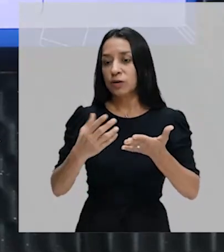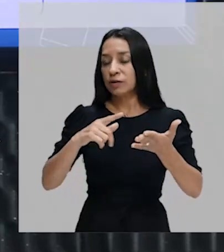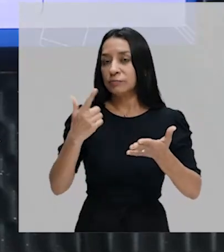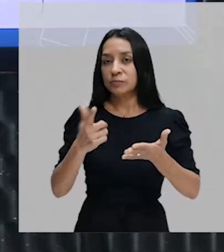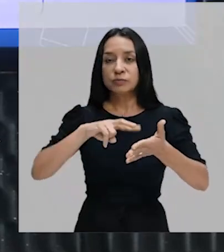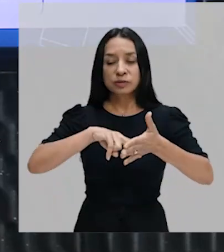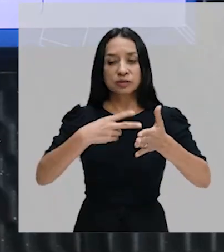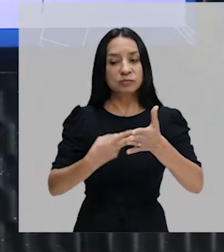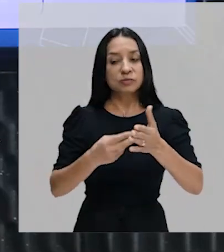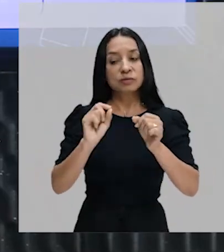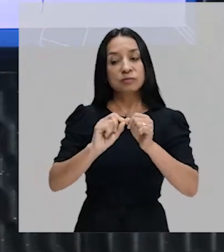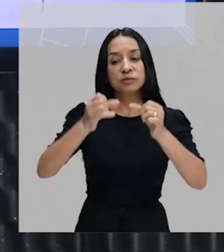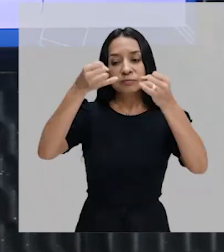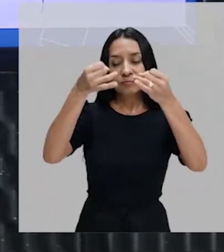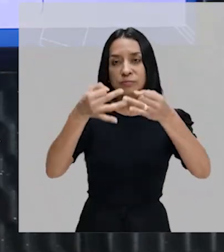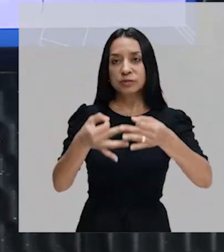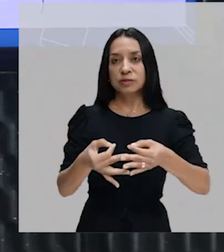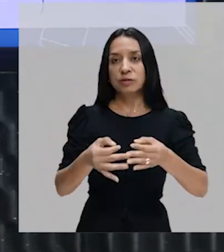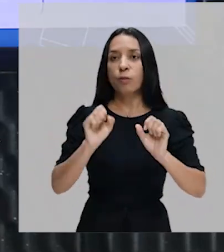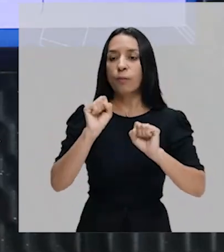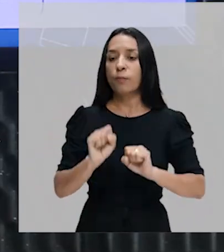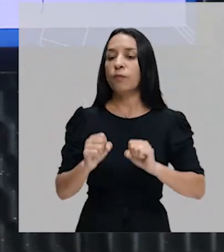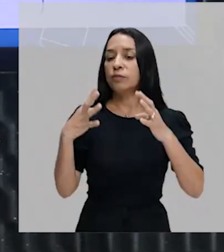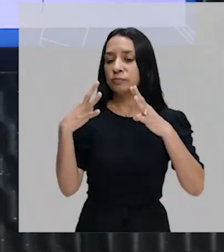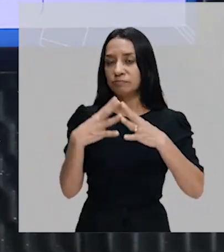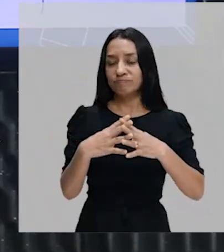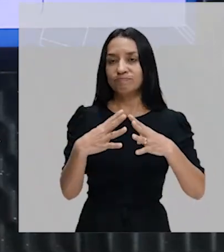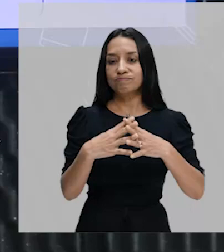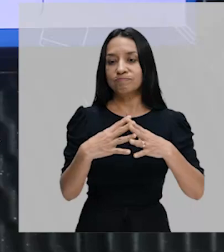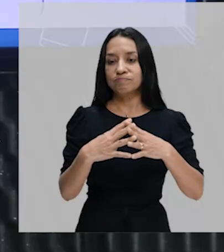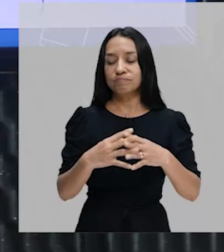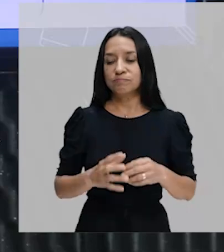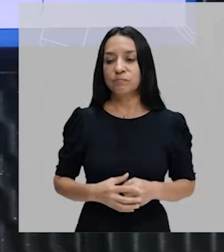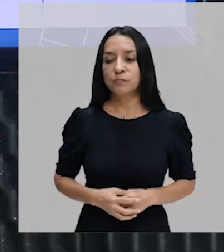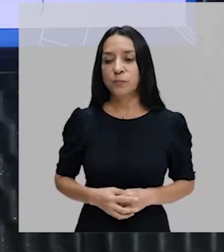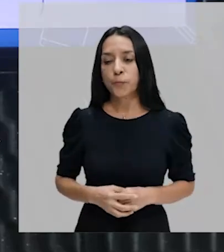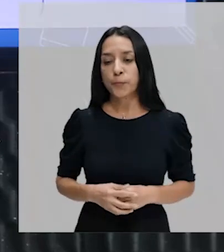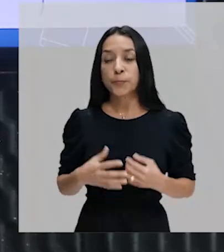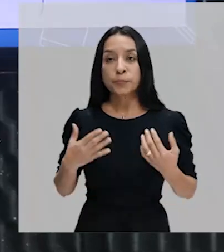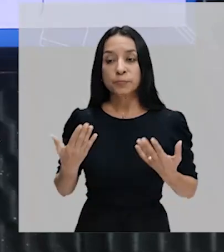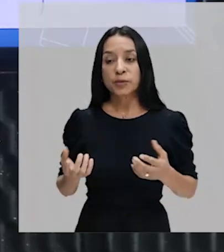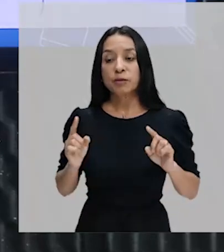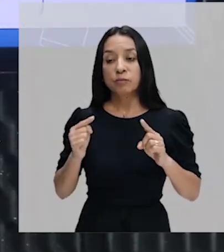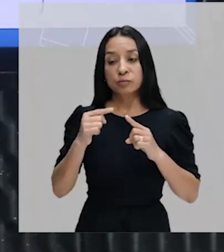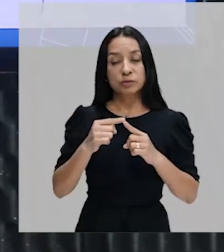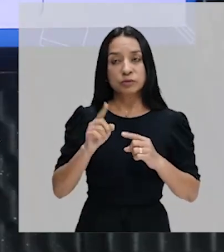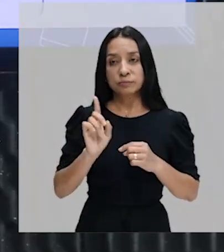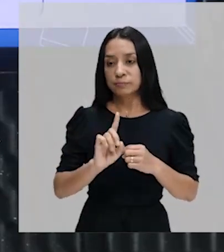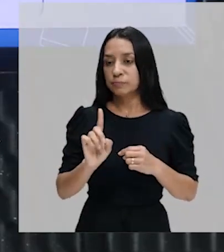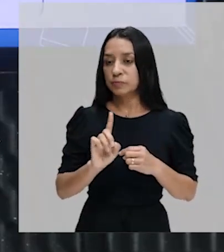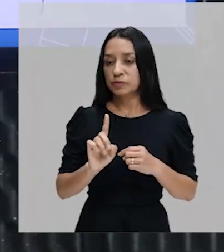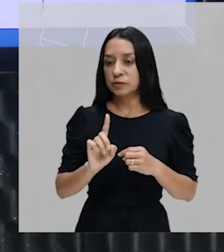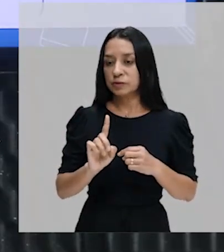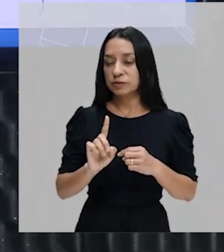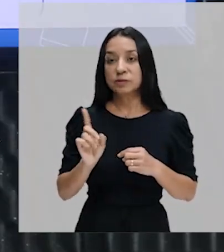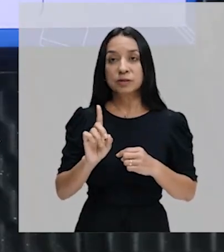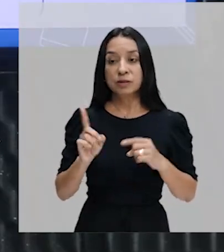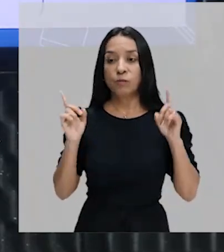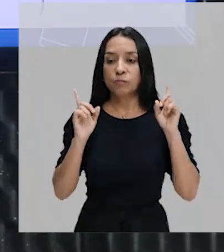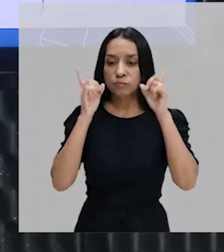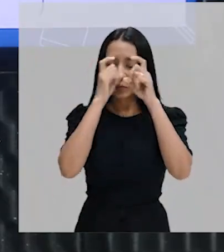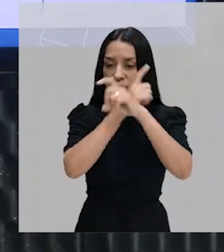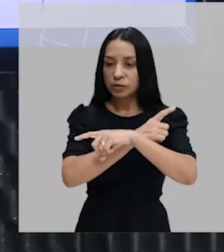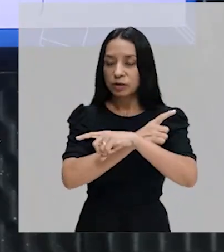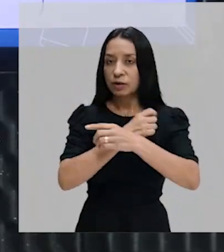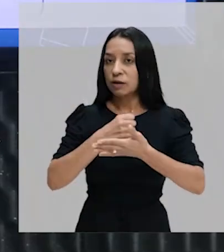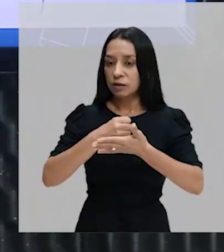essa explicação para você. Você pode acabar se confundindo, né? Então, o objetivo não é esse, não é complicar. É ajudar,